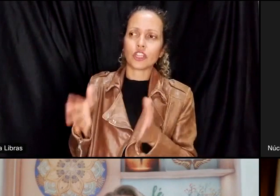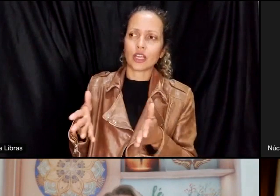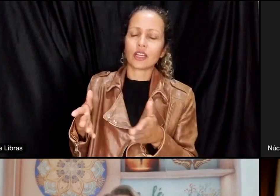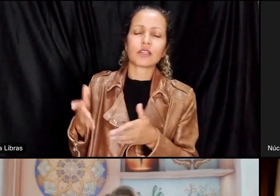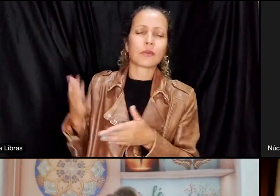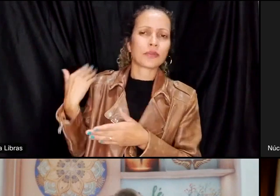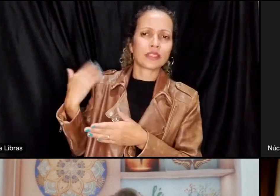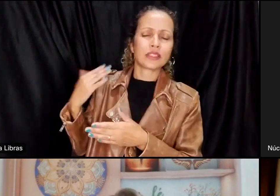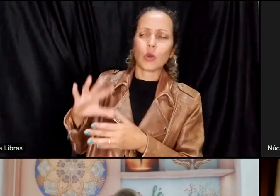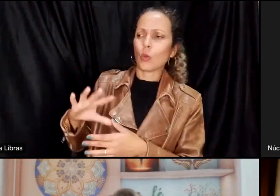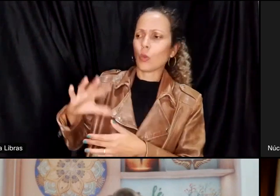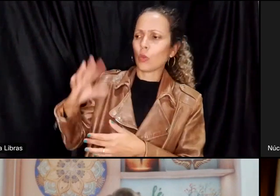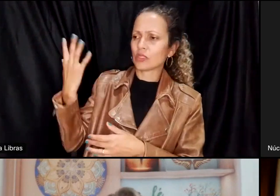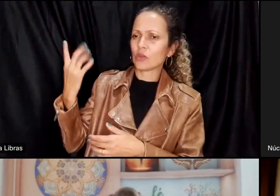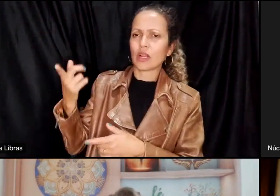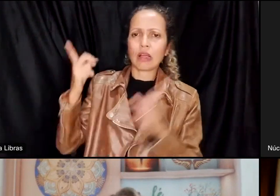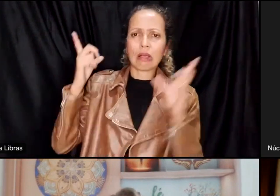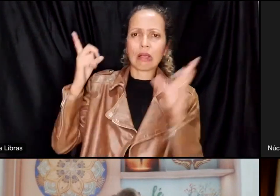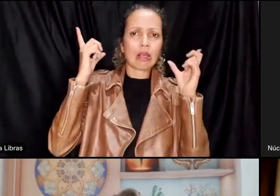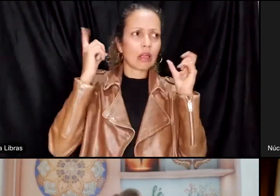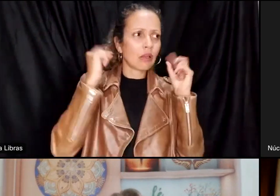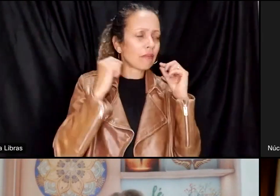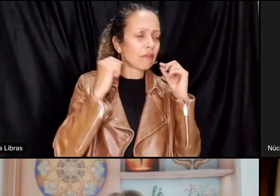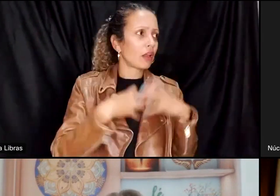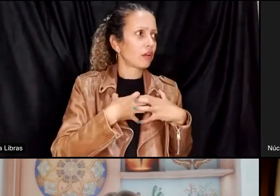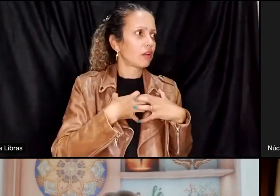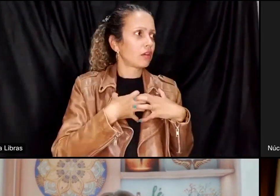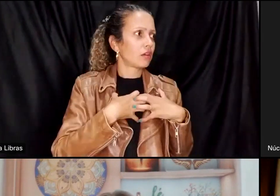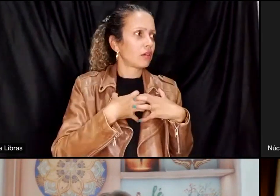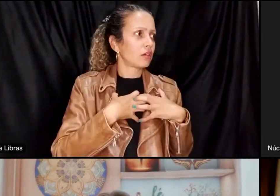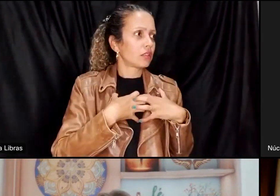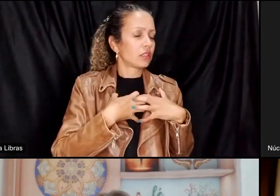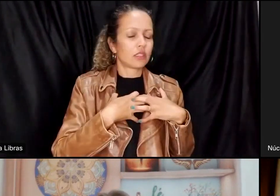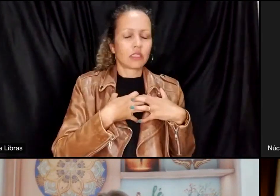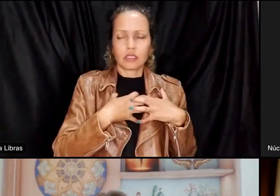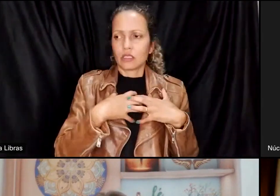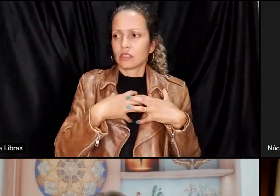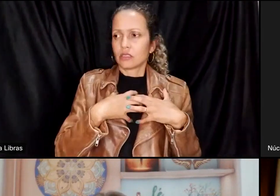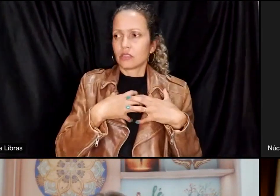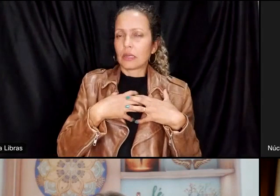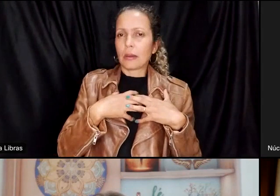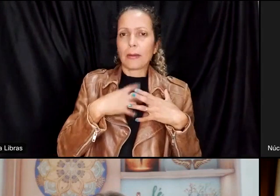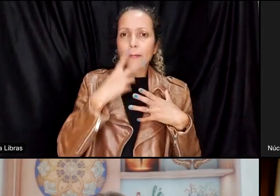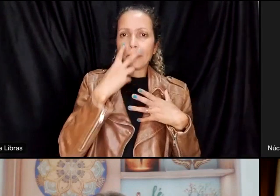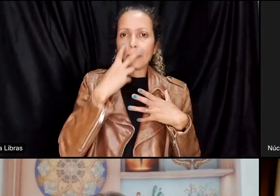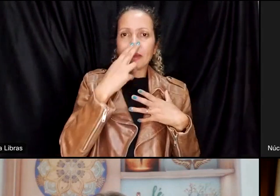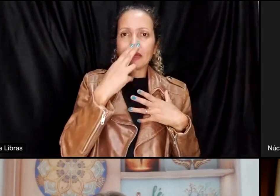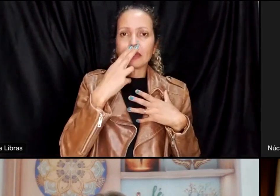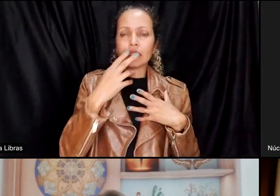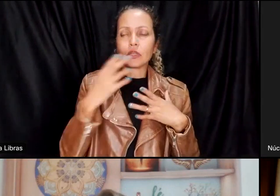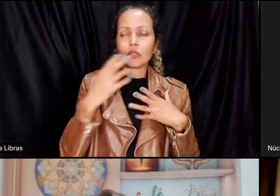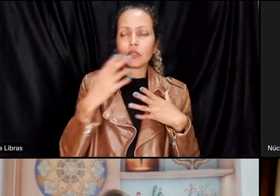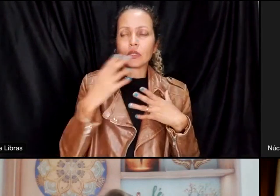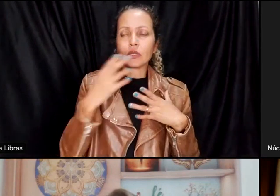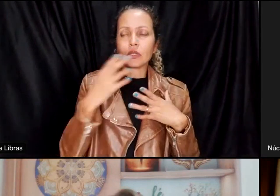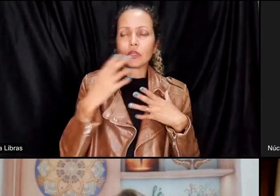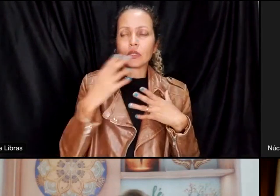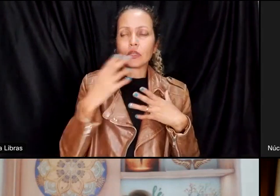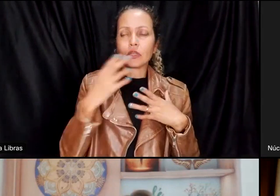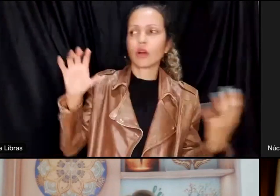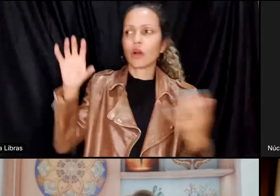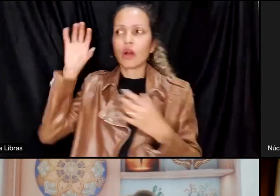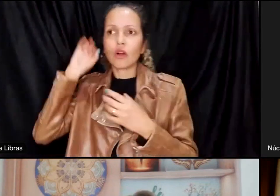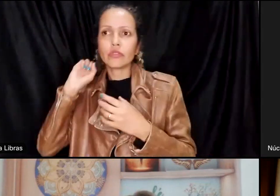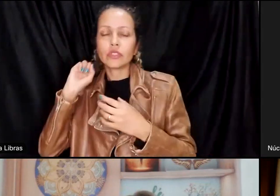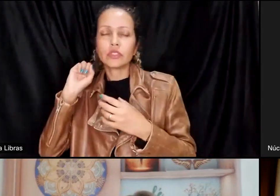viu numa situação que ela não fazia parte da comunidade surda, mas ela também não